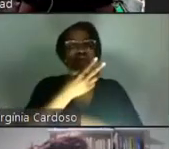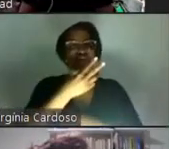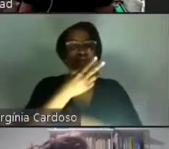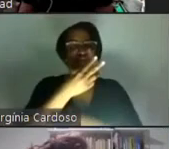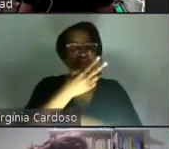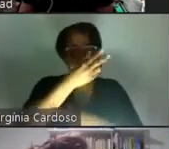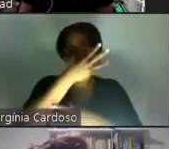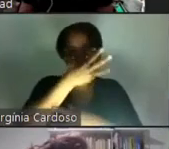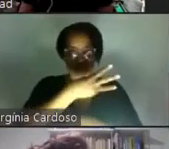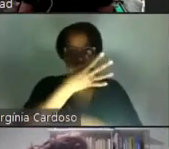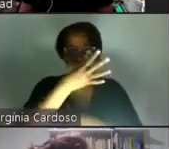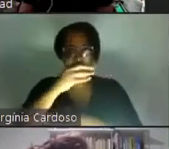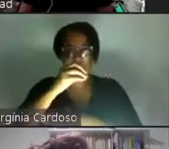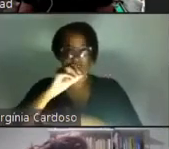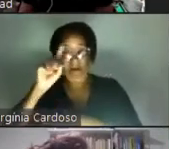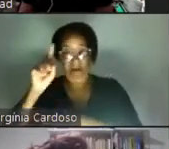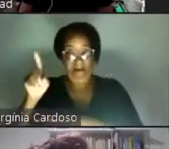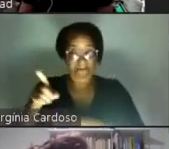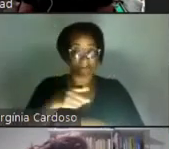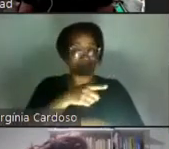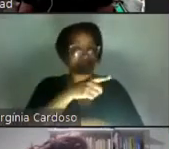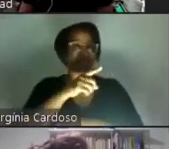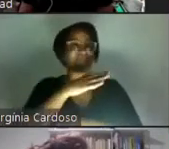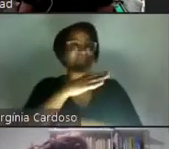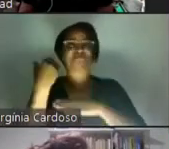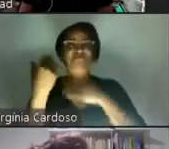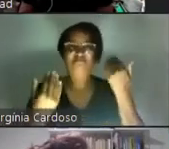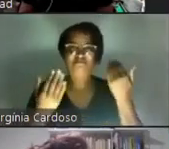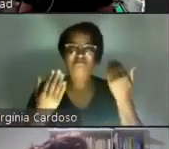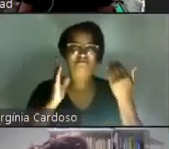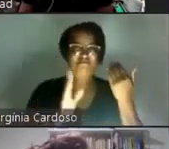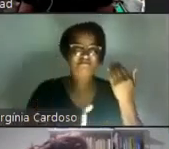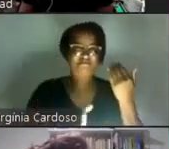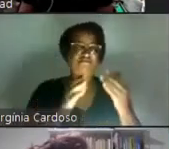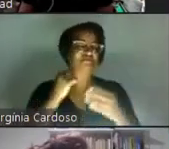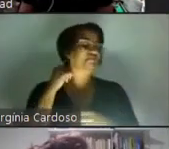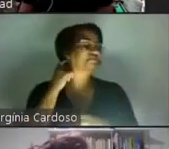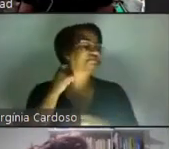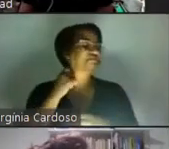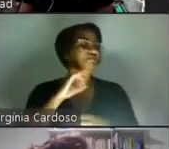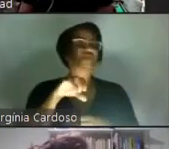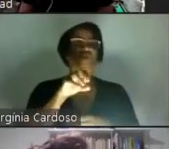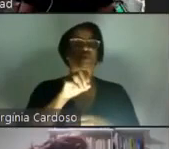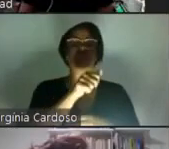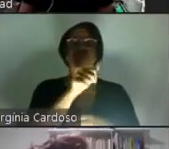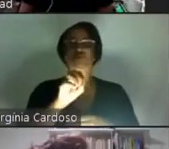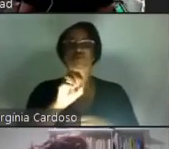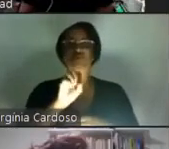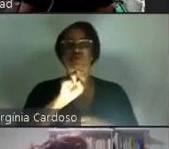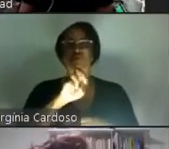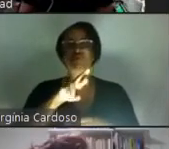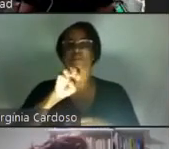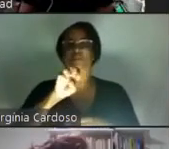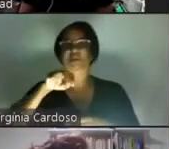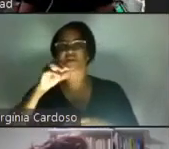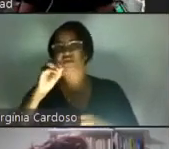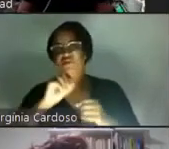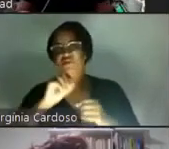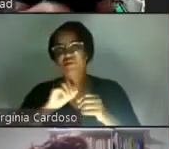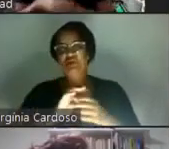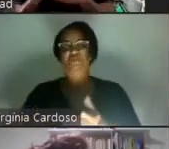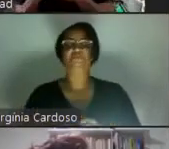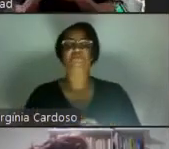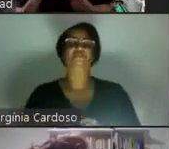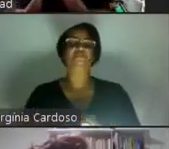eu vou cantar uma canção do tempo que João Sereno e Manuca fizeram assim. O tempo às